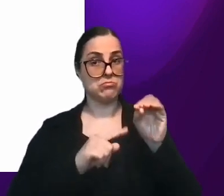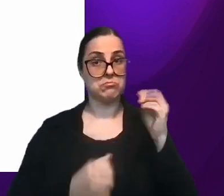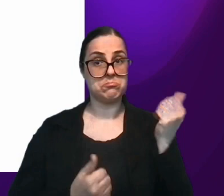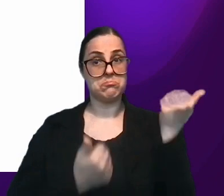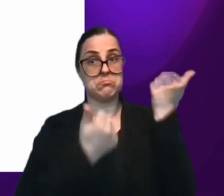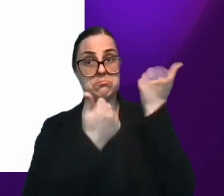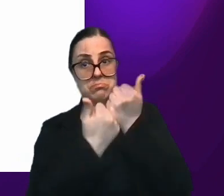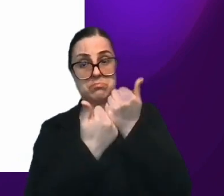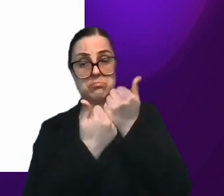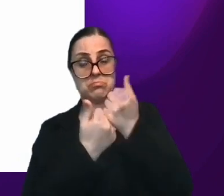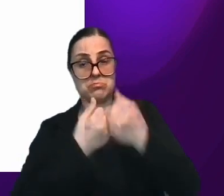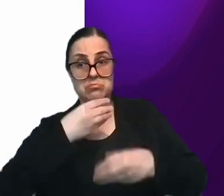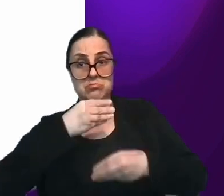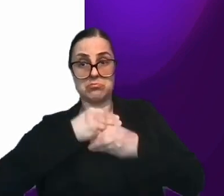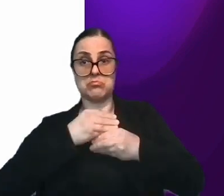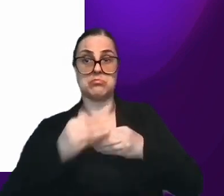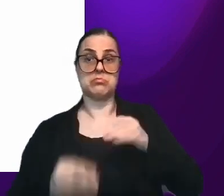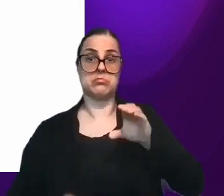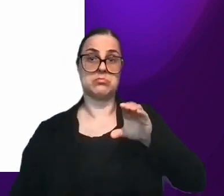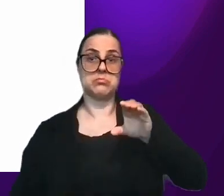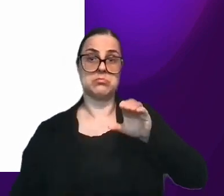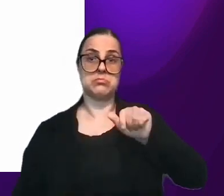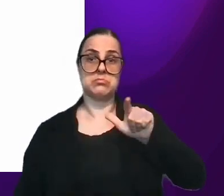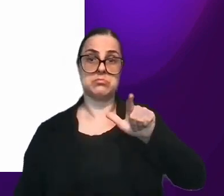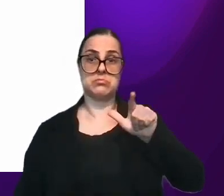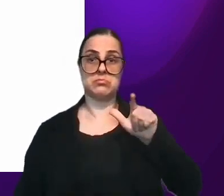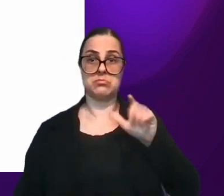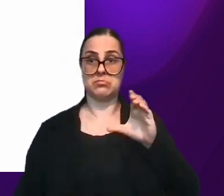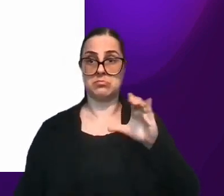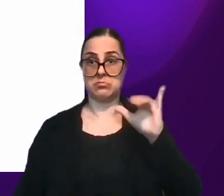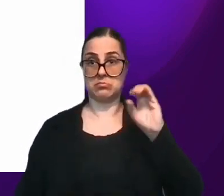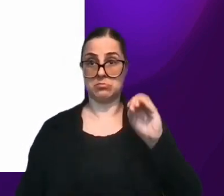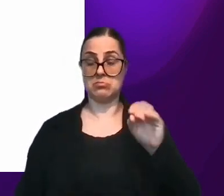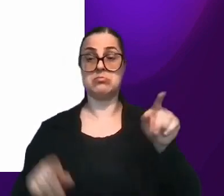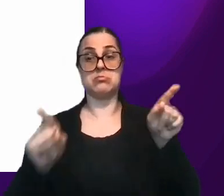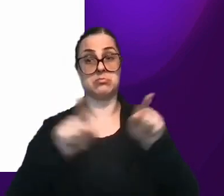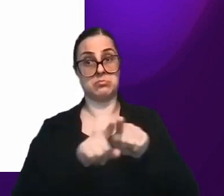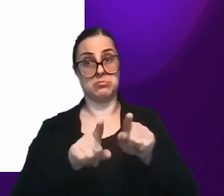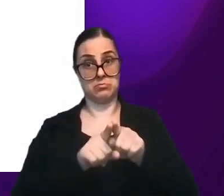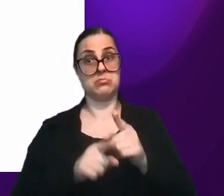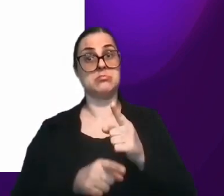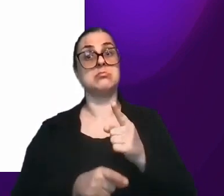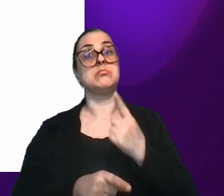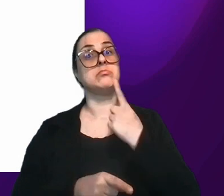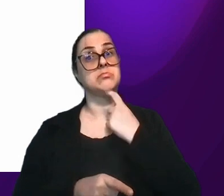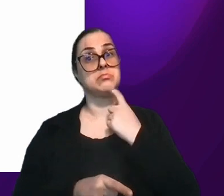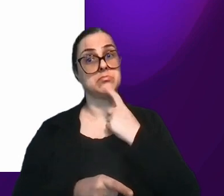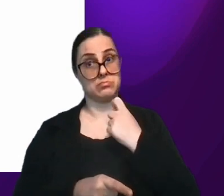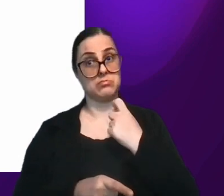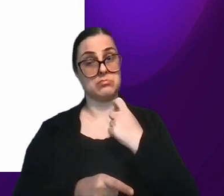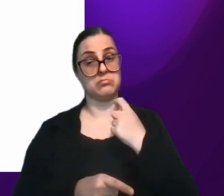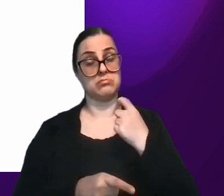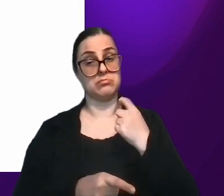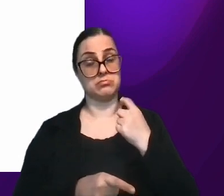cálcio perifericamente. Lembrando que as soluções de diálise de reposição não têm cálcio. Então,